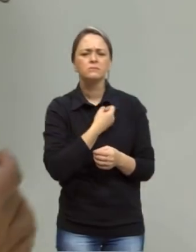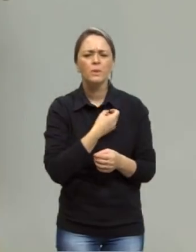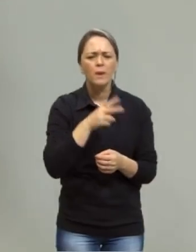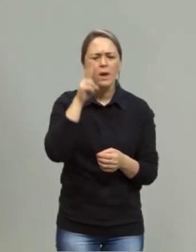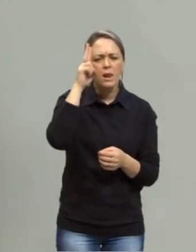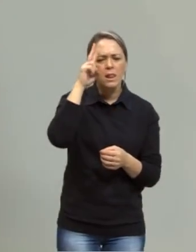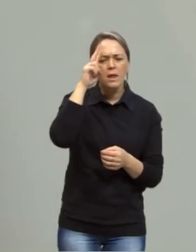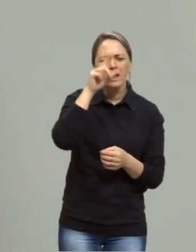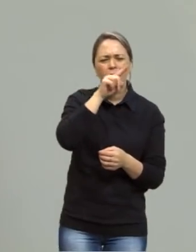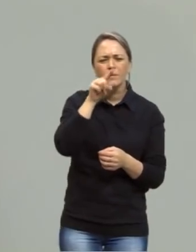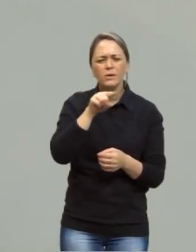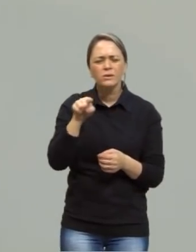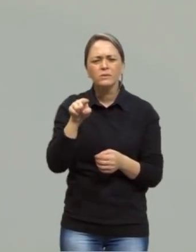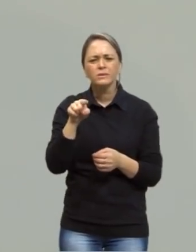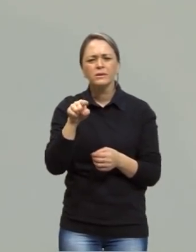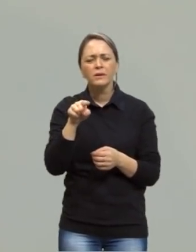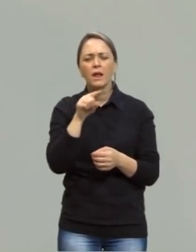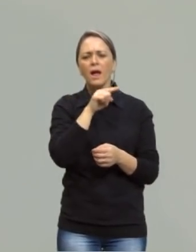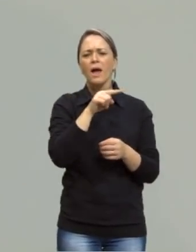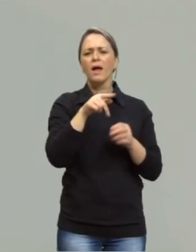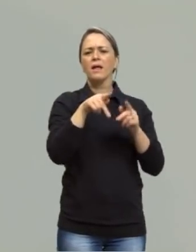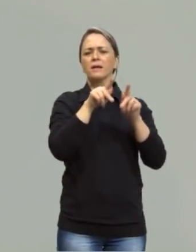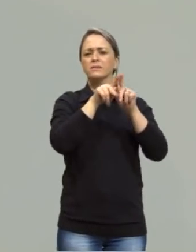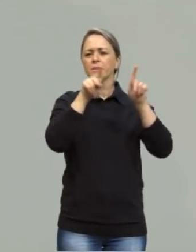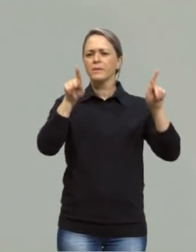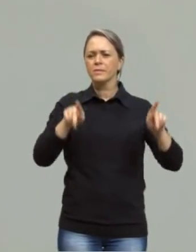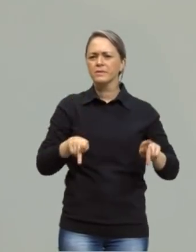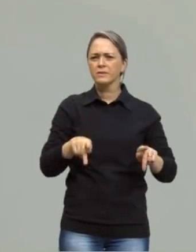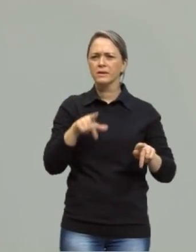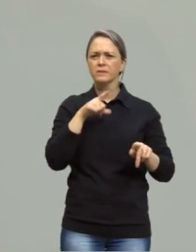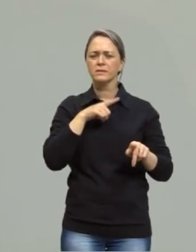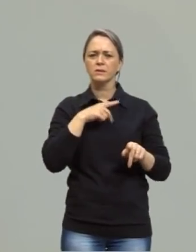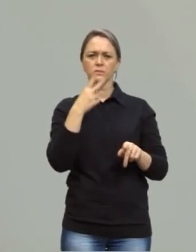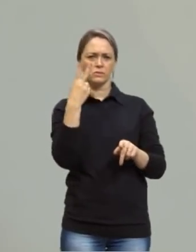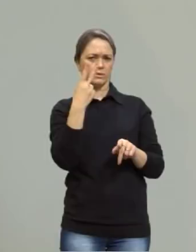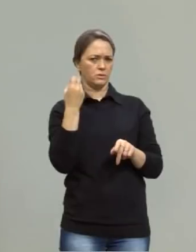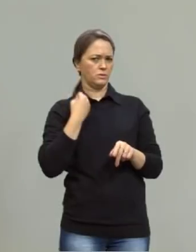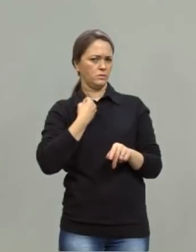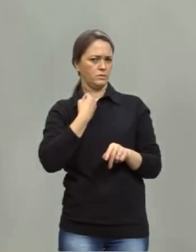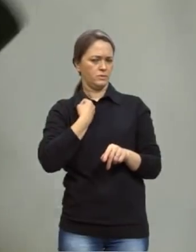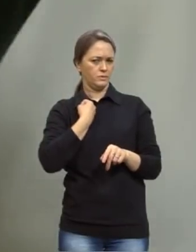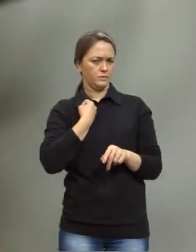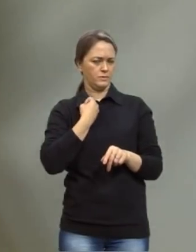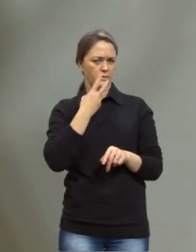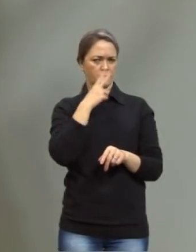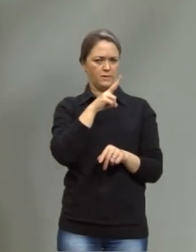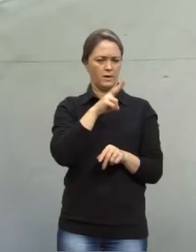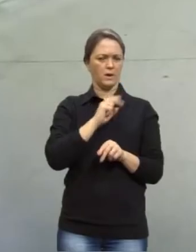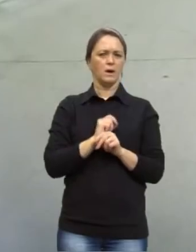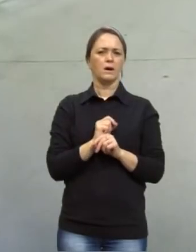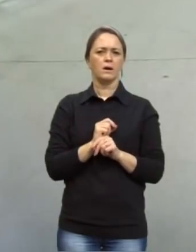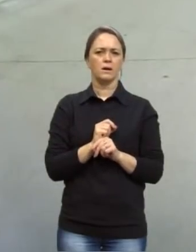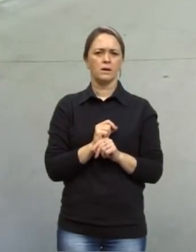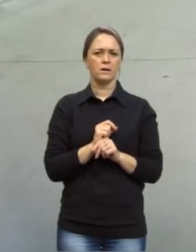lembro que eu ensinei isso lá na tabela periódica vocês vão encontrar dois números na tabela periódica e o número de